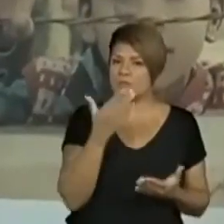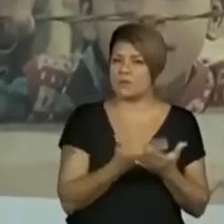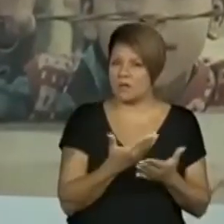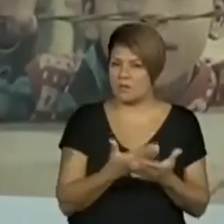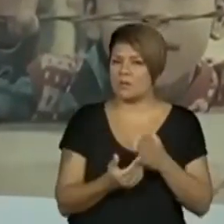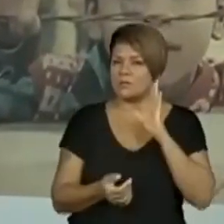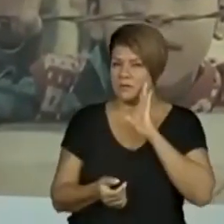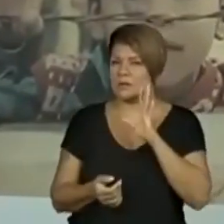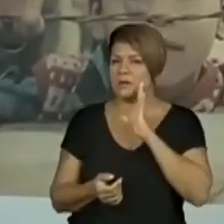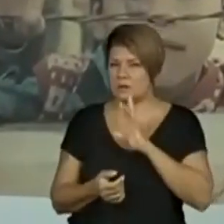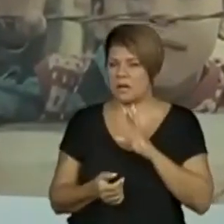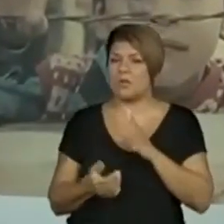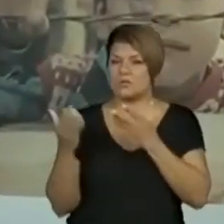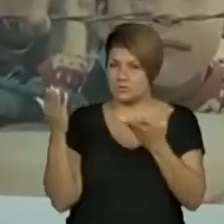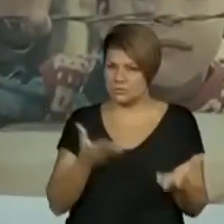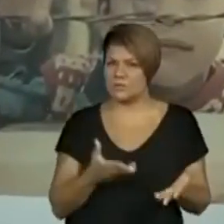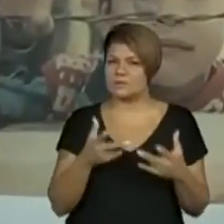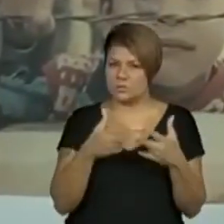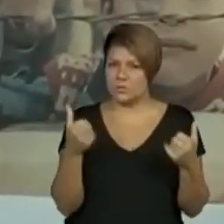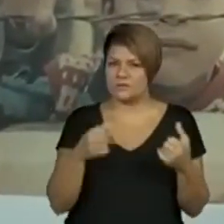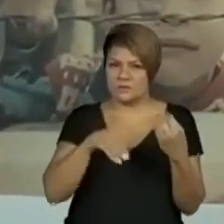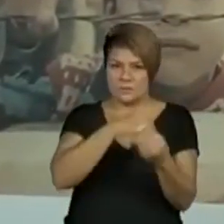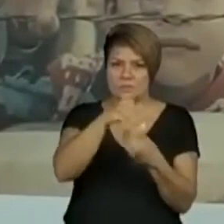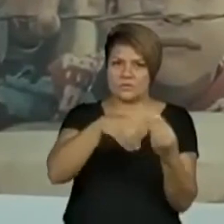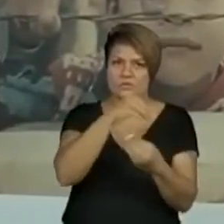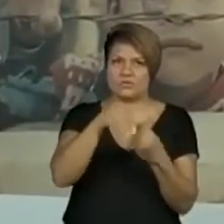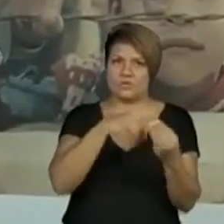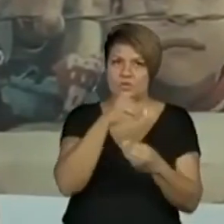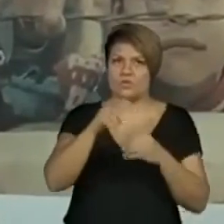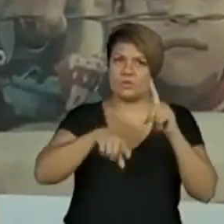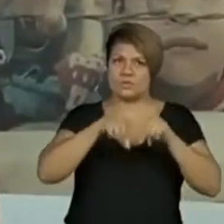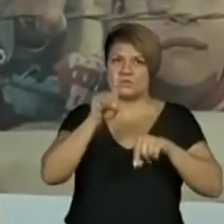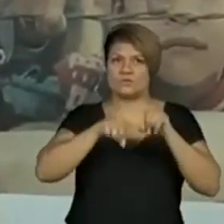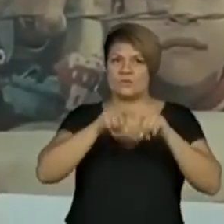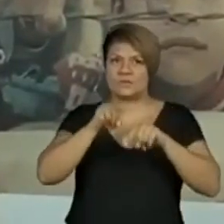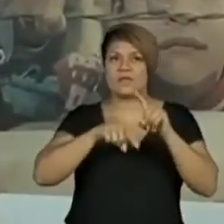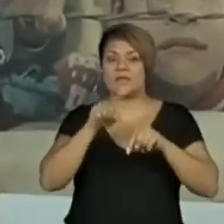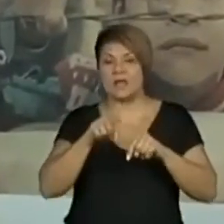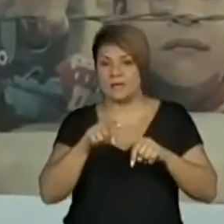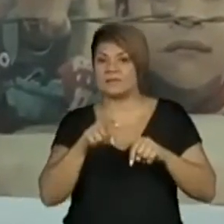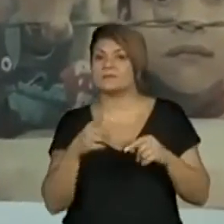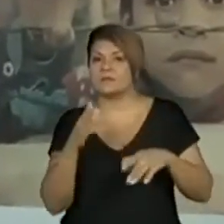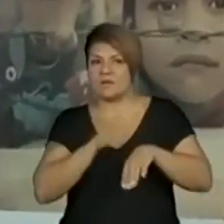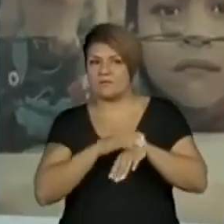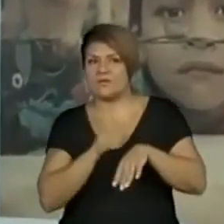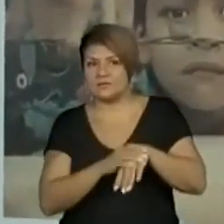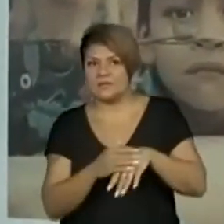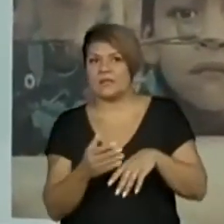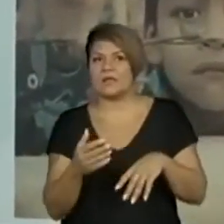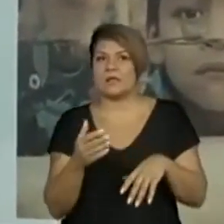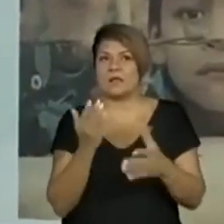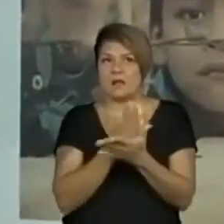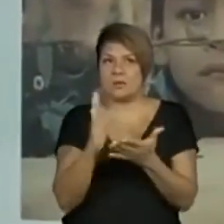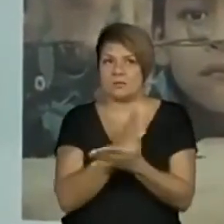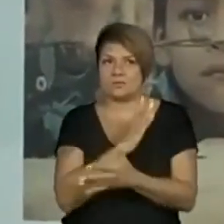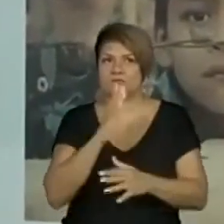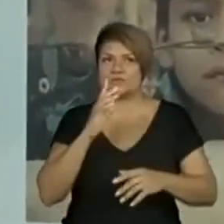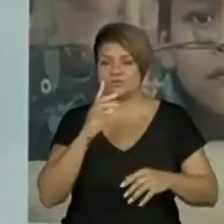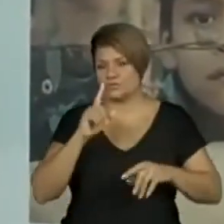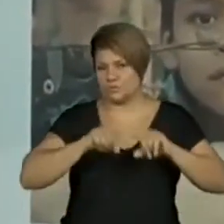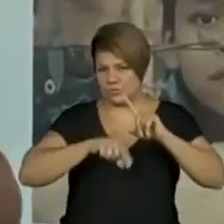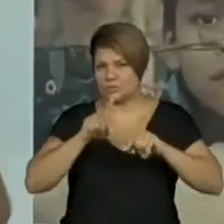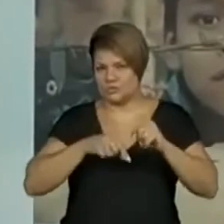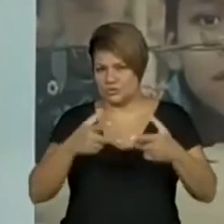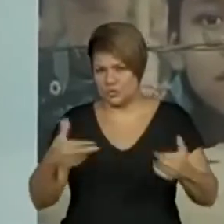seria até legal criança a gente trazer coisas que a mistura ali de alguns materiais para produzir alguns e levar um